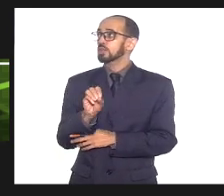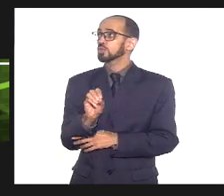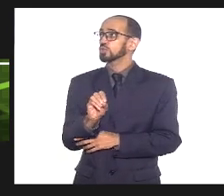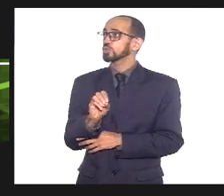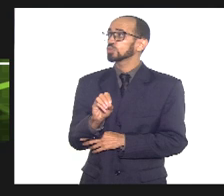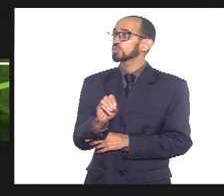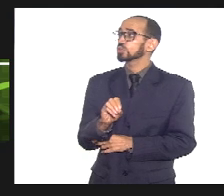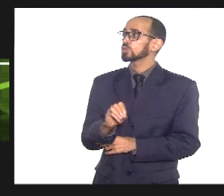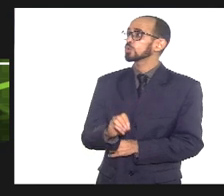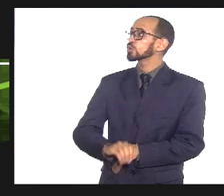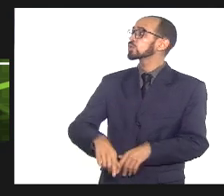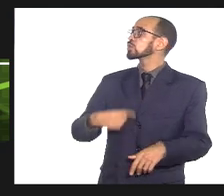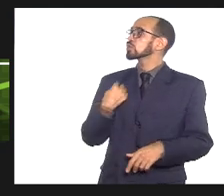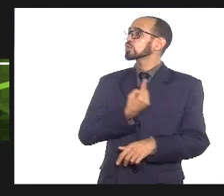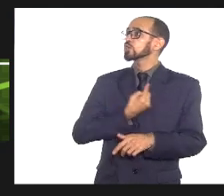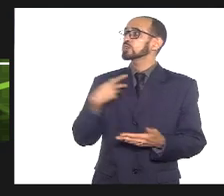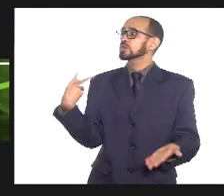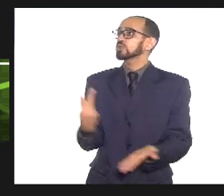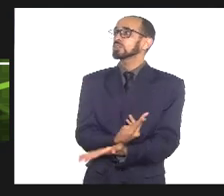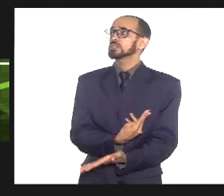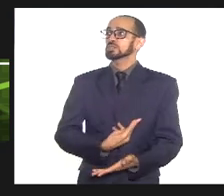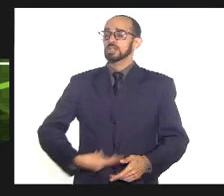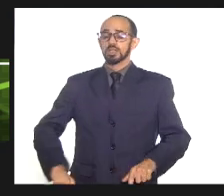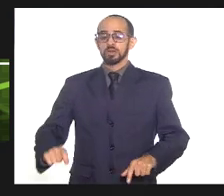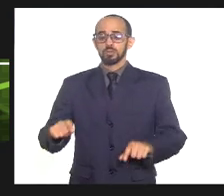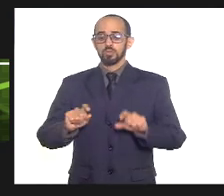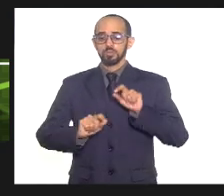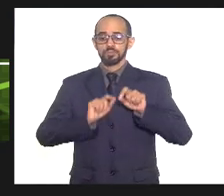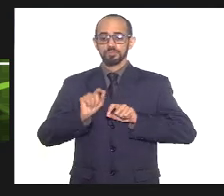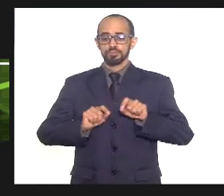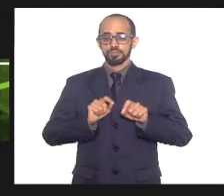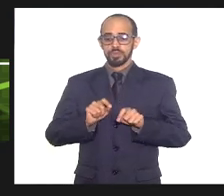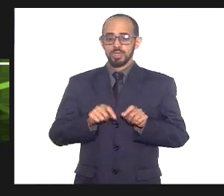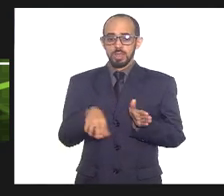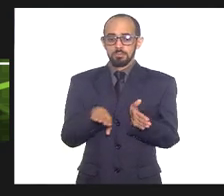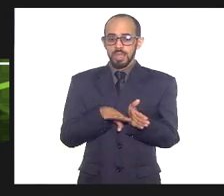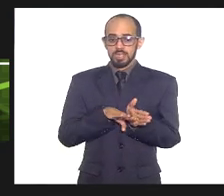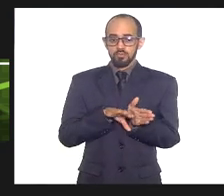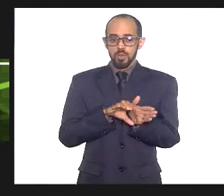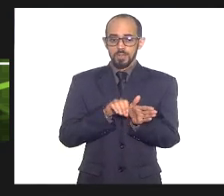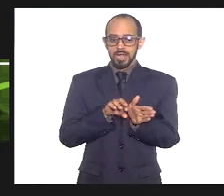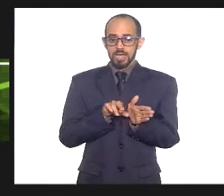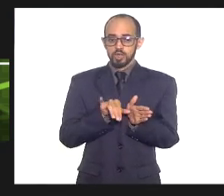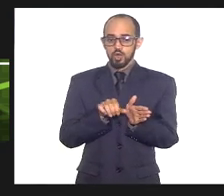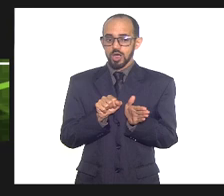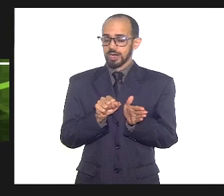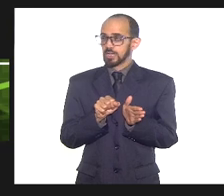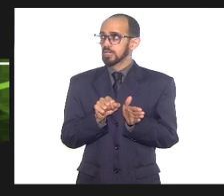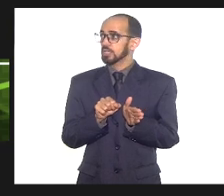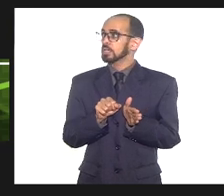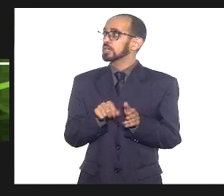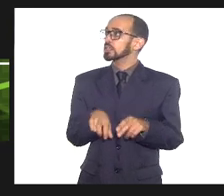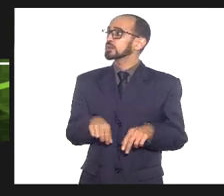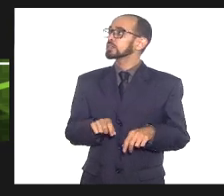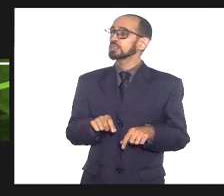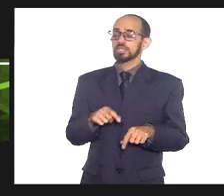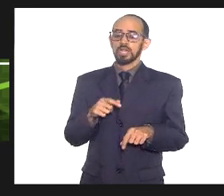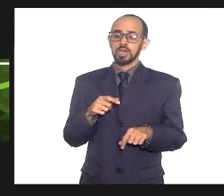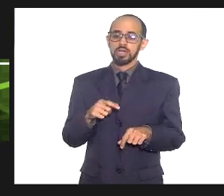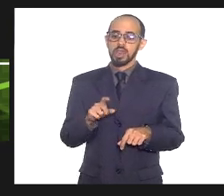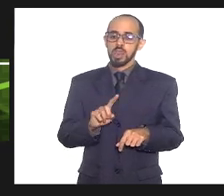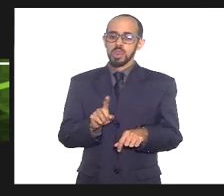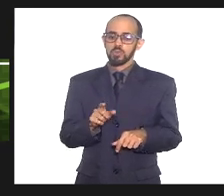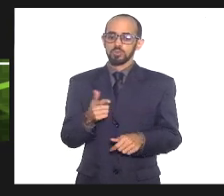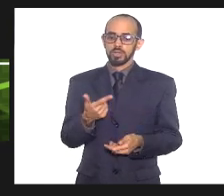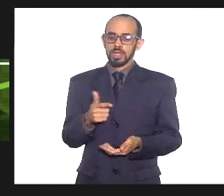a gente teve esse caso recente, trazido sobre a plataforma Carioca, que, por não ter, né, o entendimento